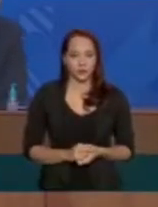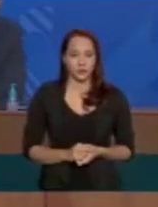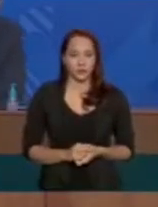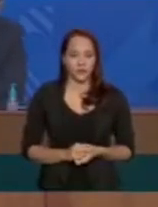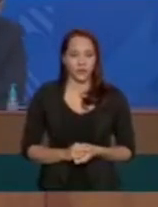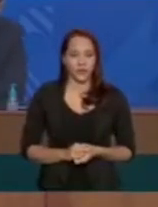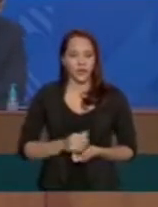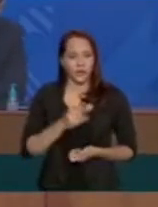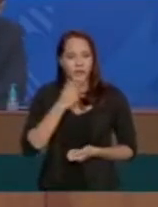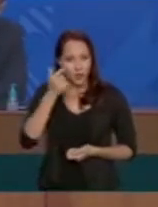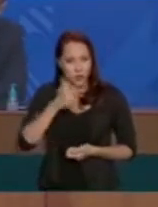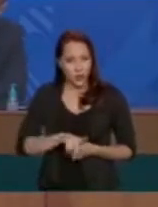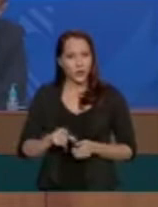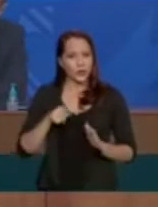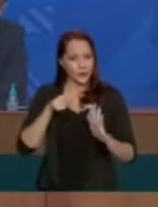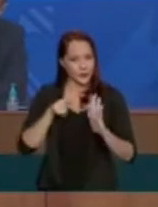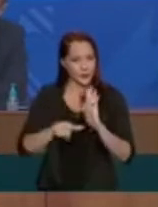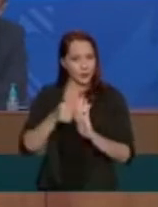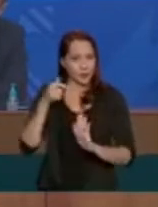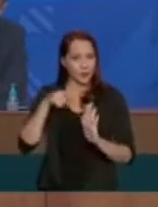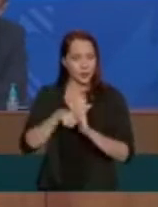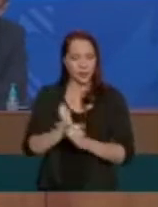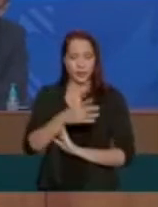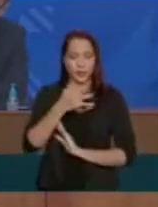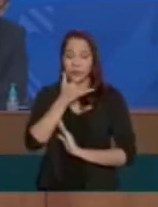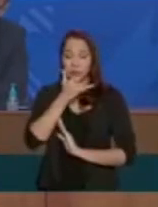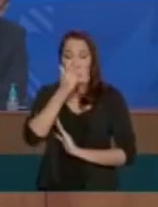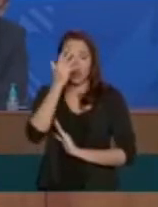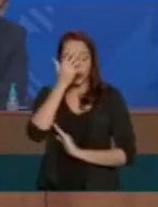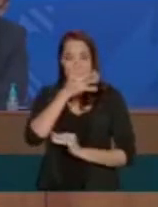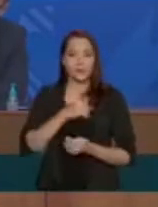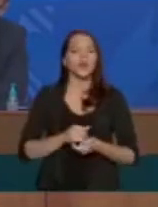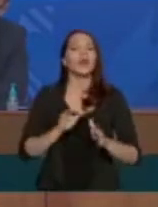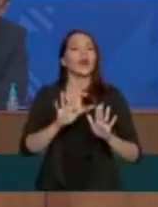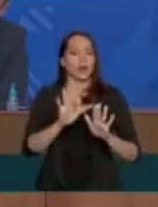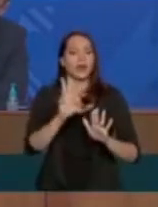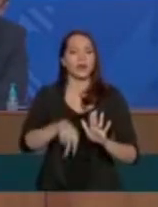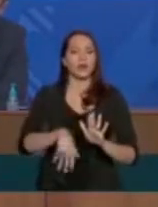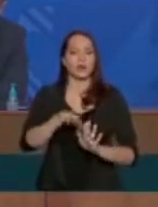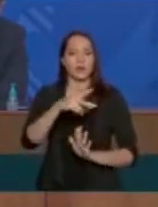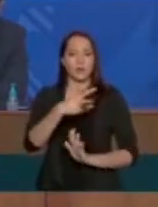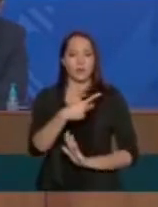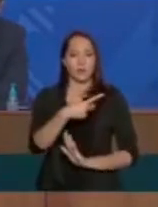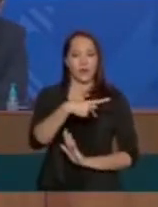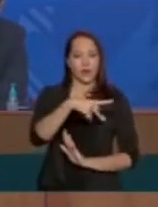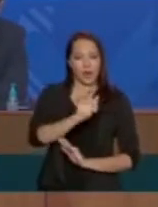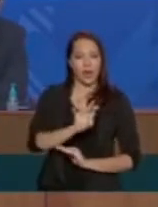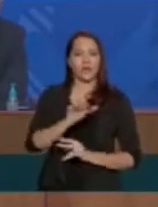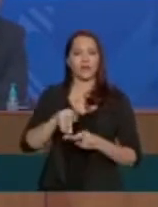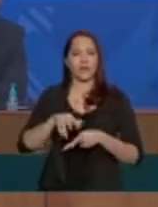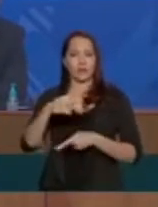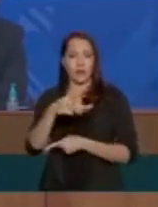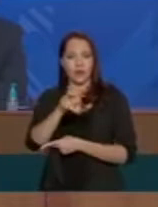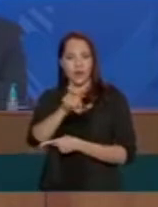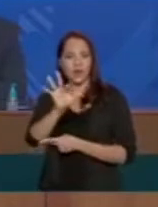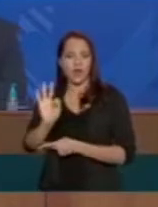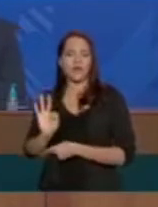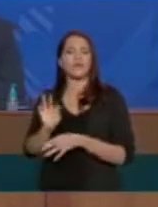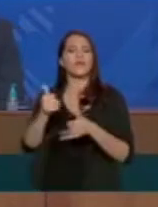Repetir a primeira pergunta, por gentileza, eu perdi aqui. Deixa eu ver se eu lembro aqui. É sobre PF e PRF. PF. Onde